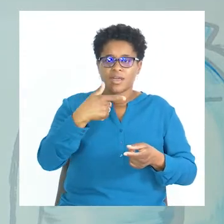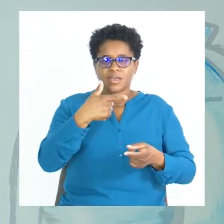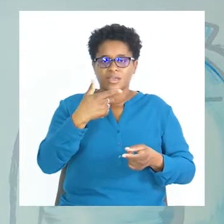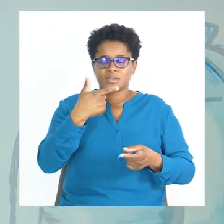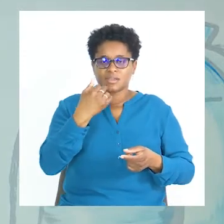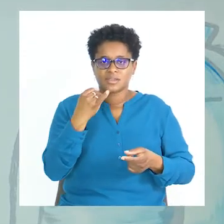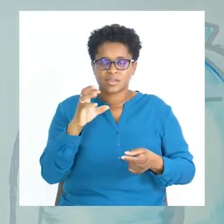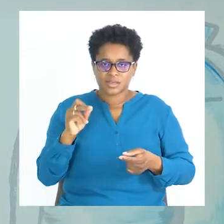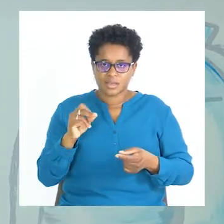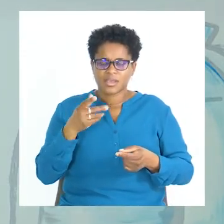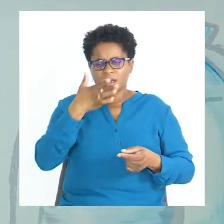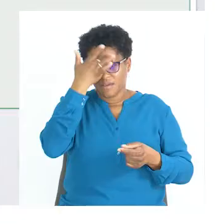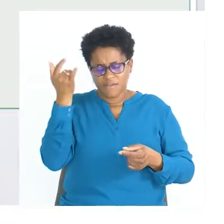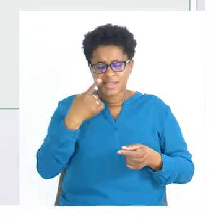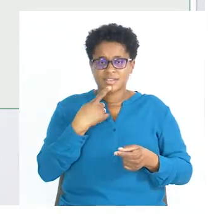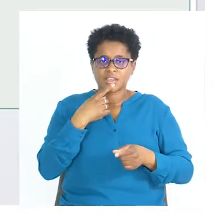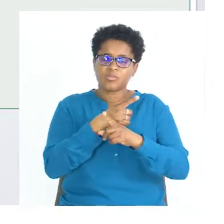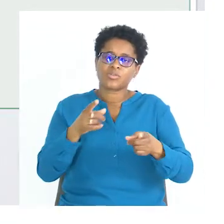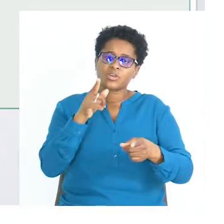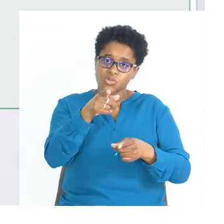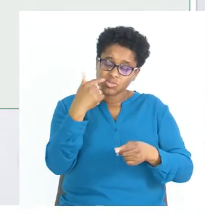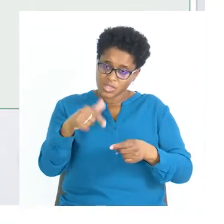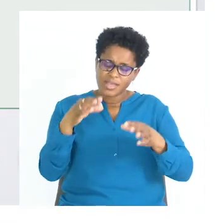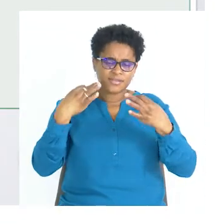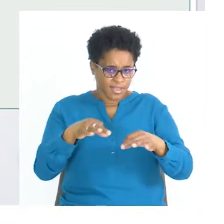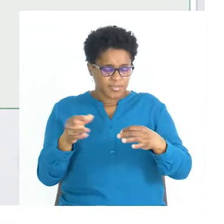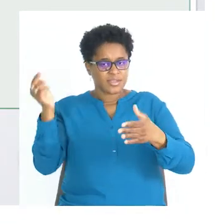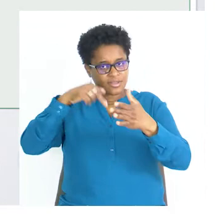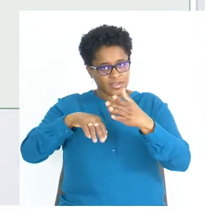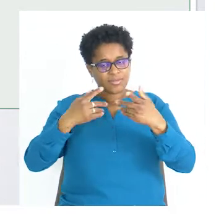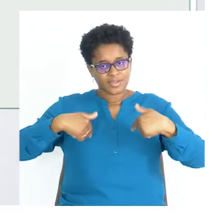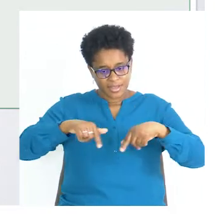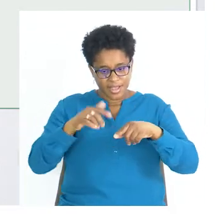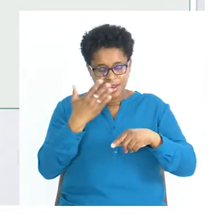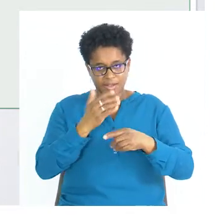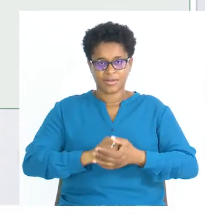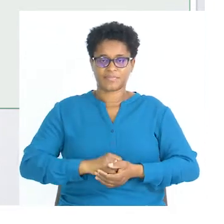fácil de entender porque está sempre na sala de aula. A poética tem aquela linha de